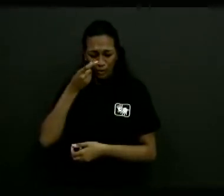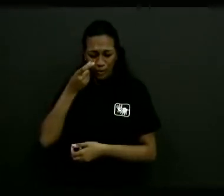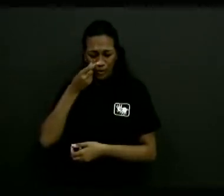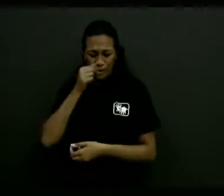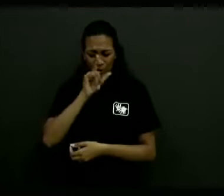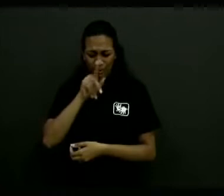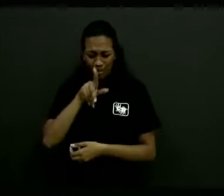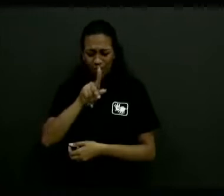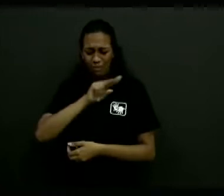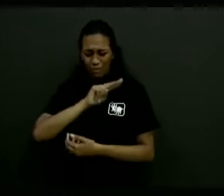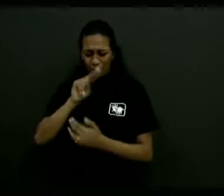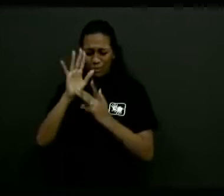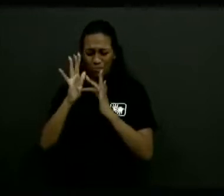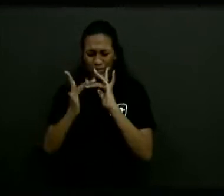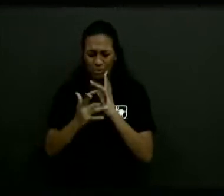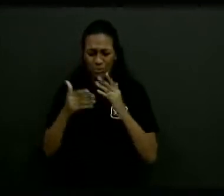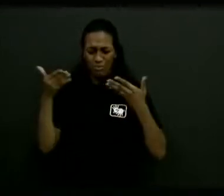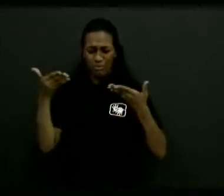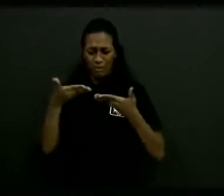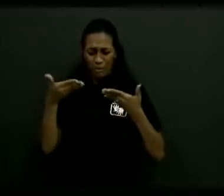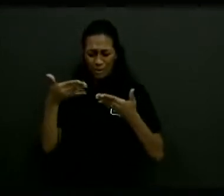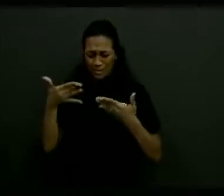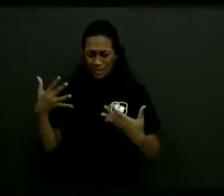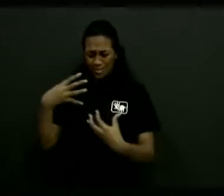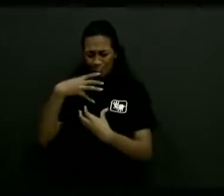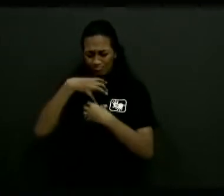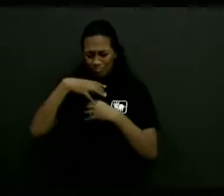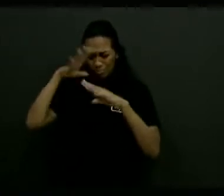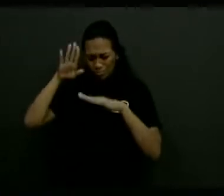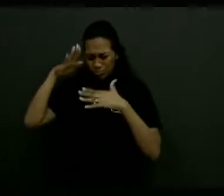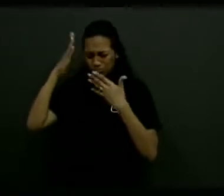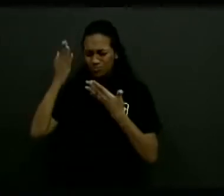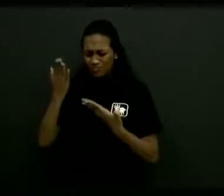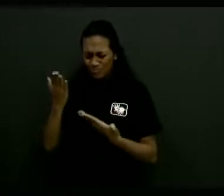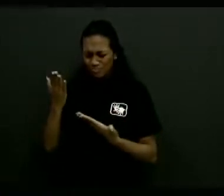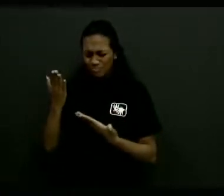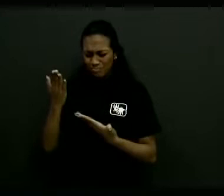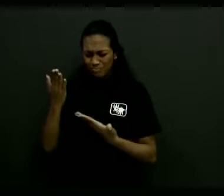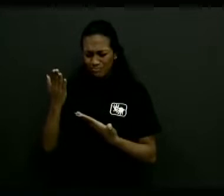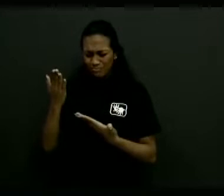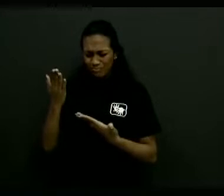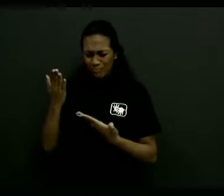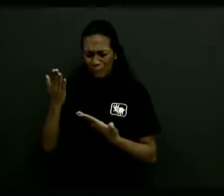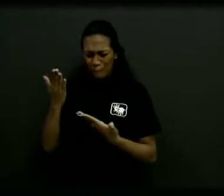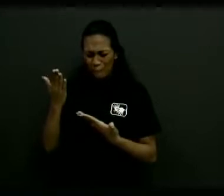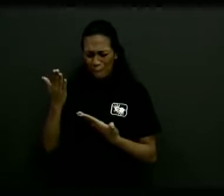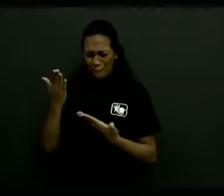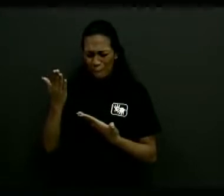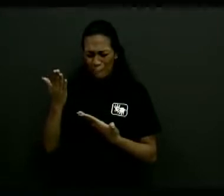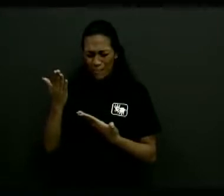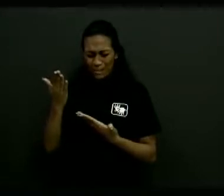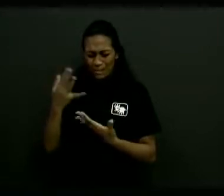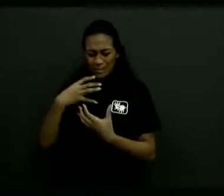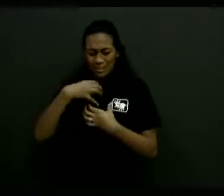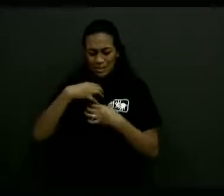link. Senhor, nós entramos diante da Tua presença, porque a Tua presença, Senhor, nos